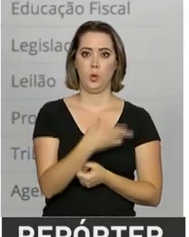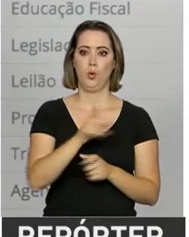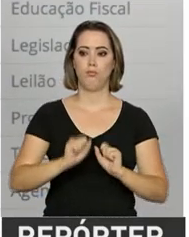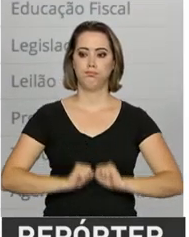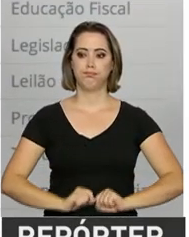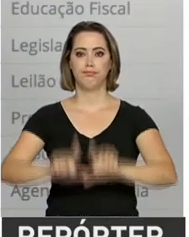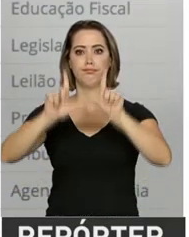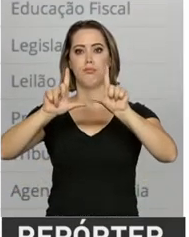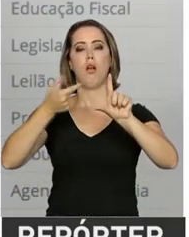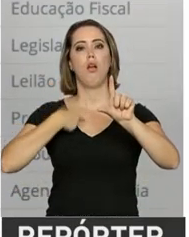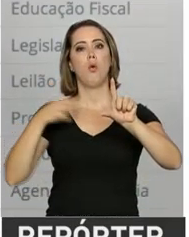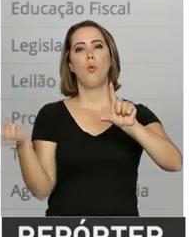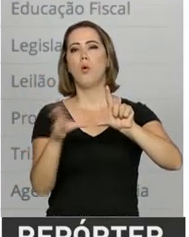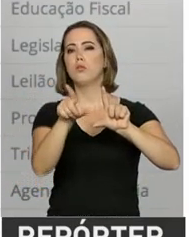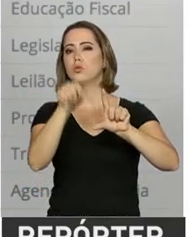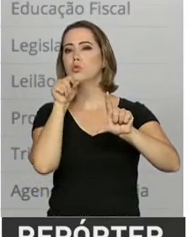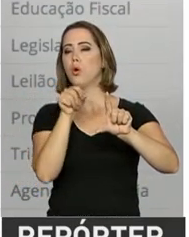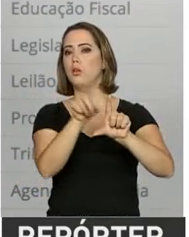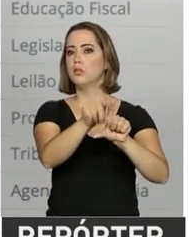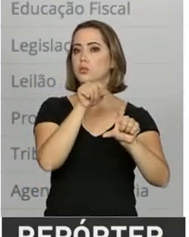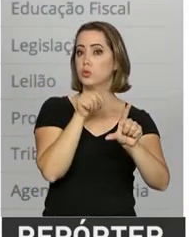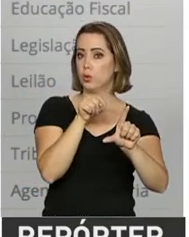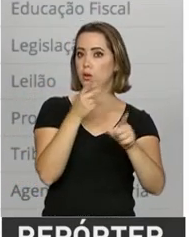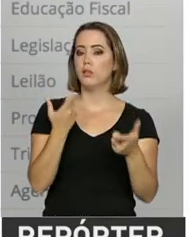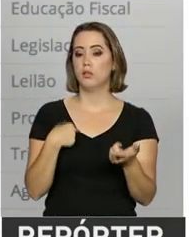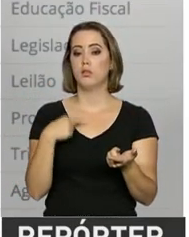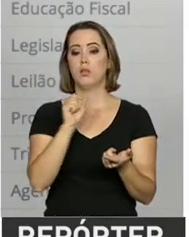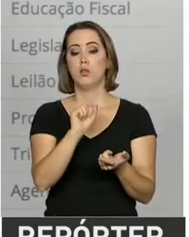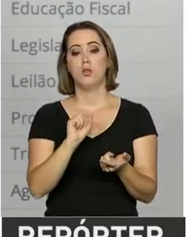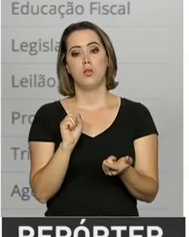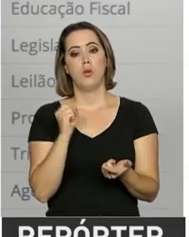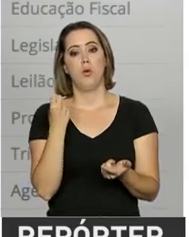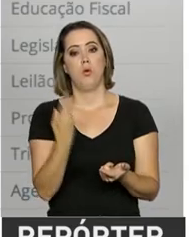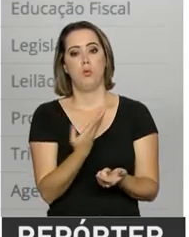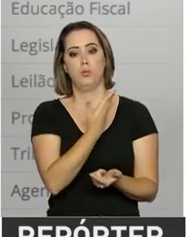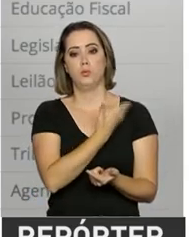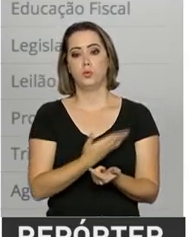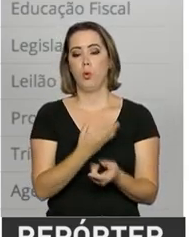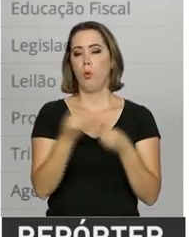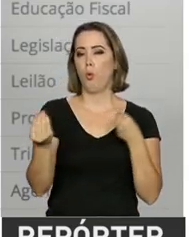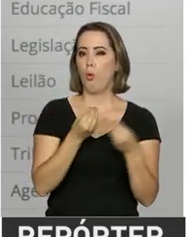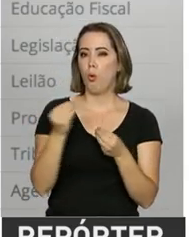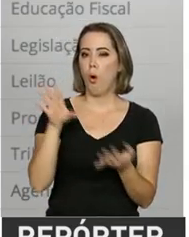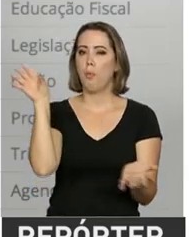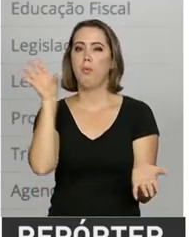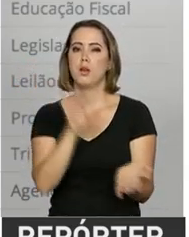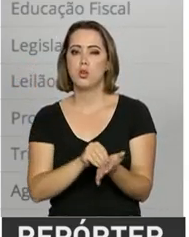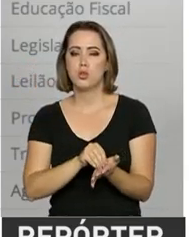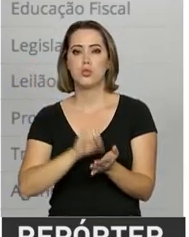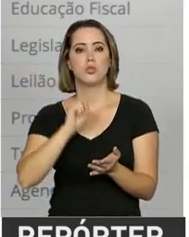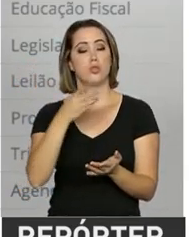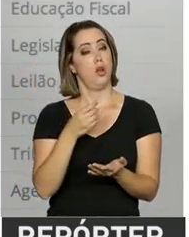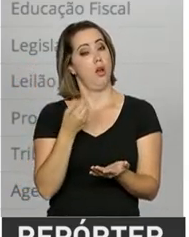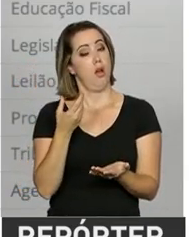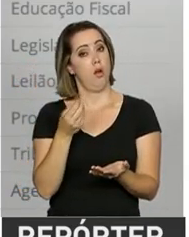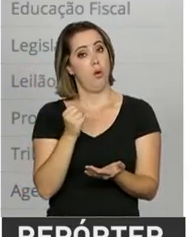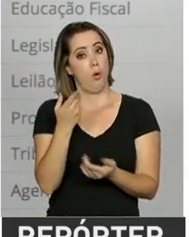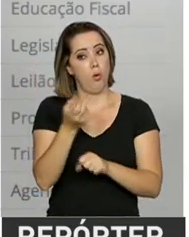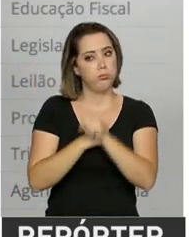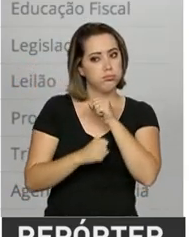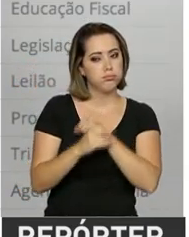vai se abrir com as opções programa e rtf 2017 instruções de instalação e download de anos